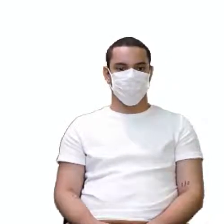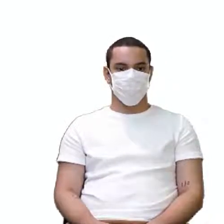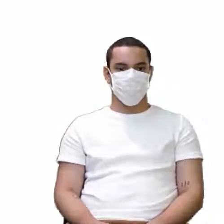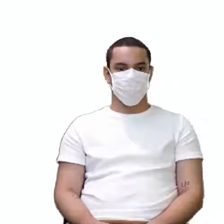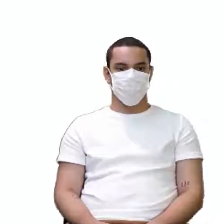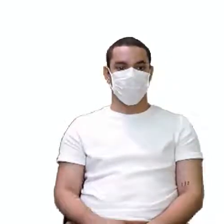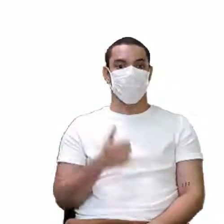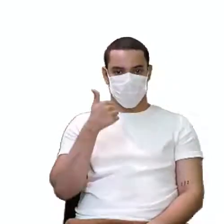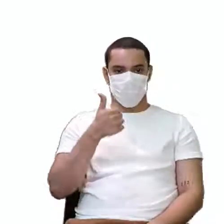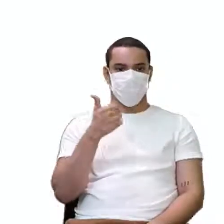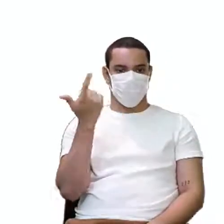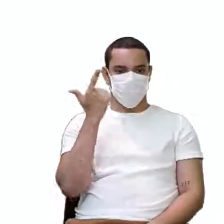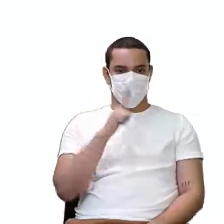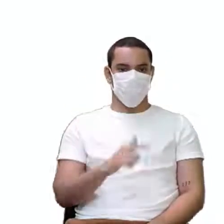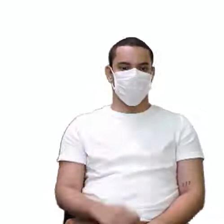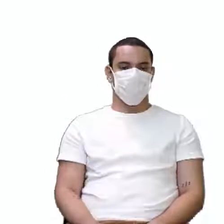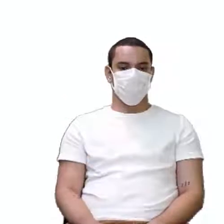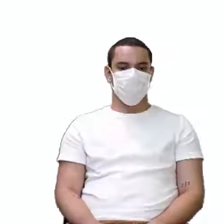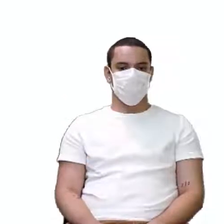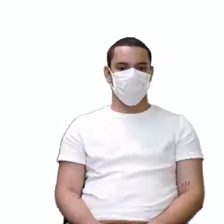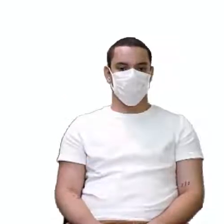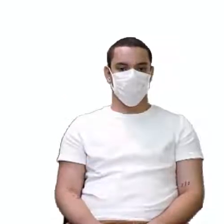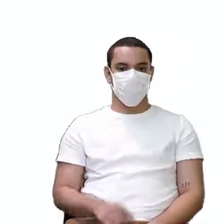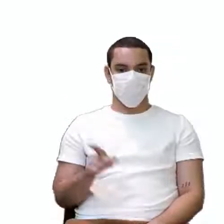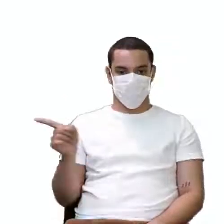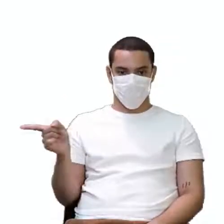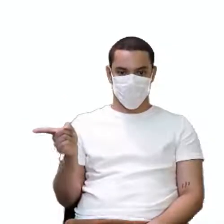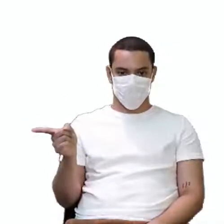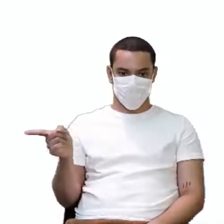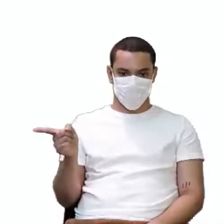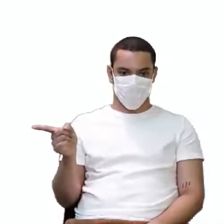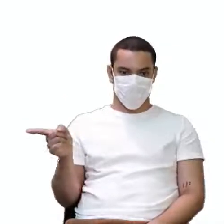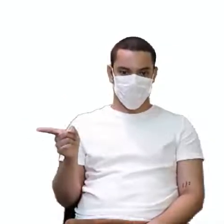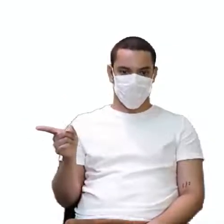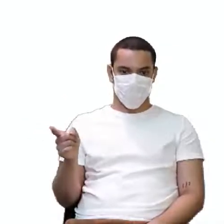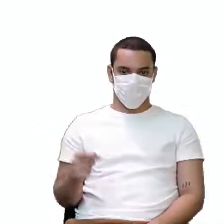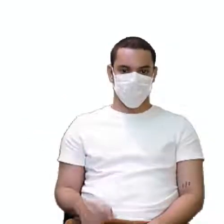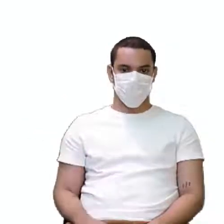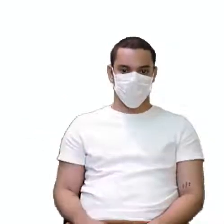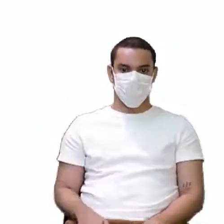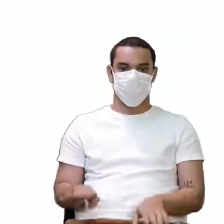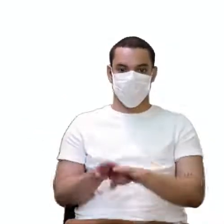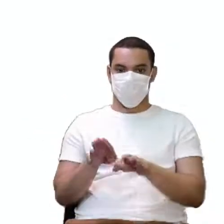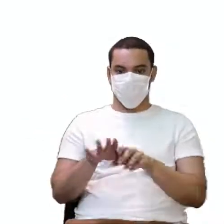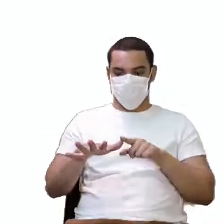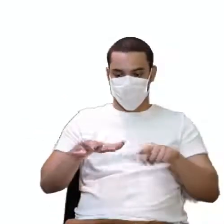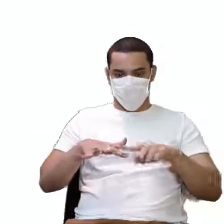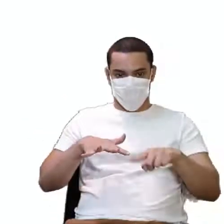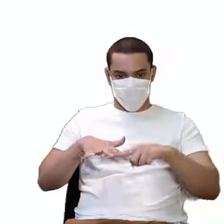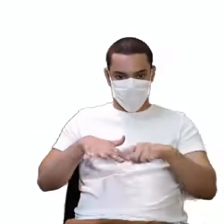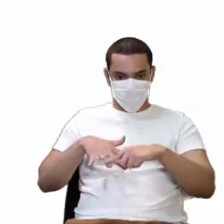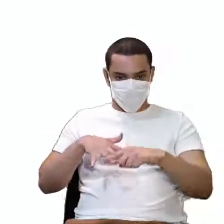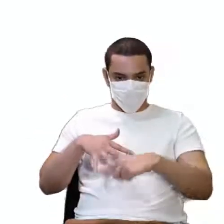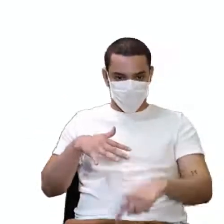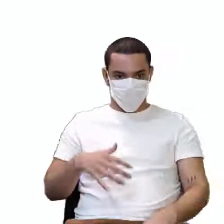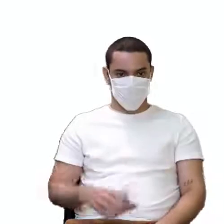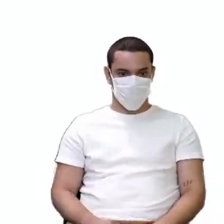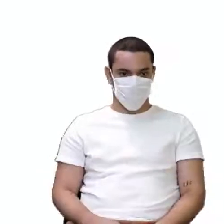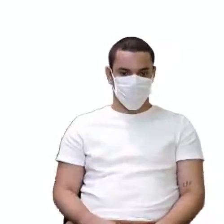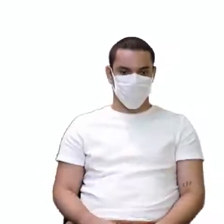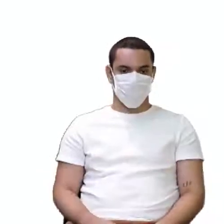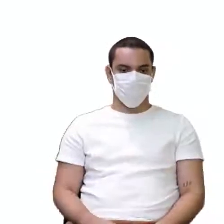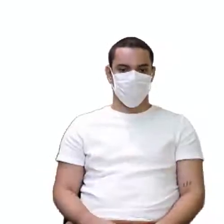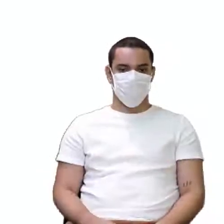Tá riscando? Aqui, ó. Então, a gente falou os posteriores, ó, aqui. E os dedinhos. Ai, esse pincel